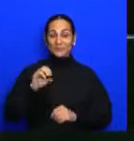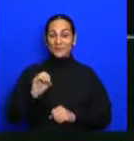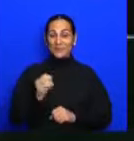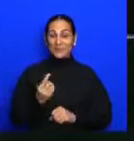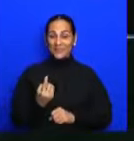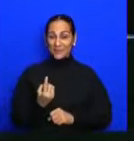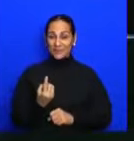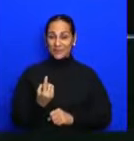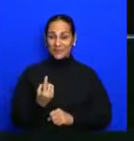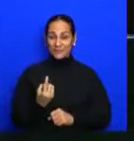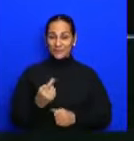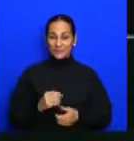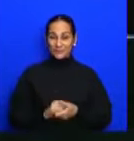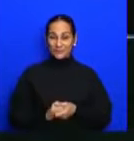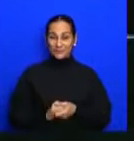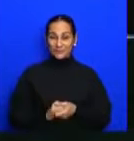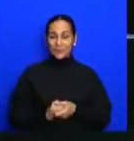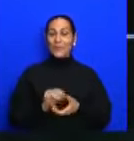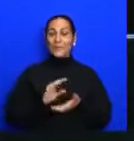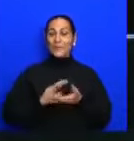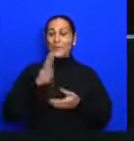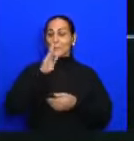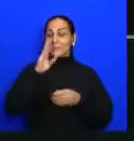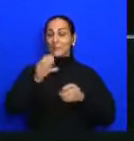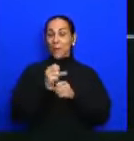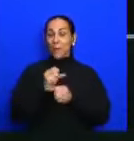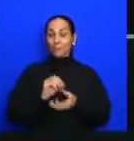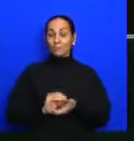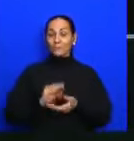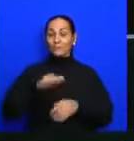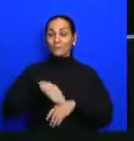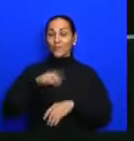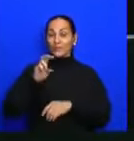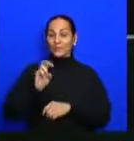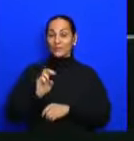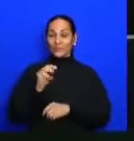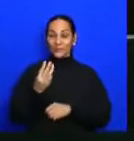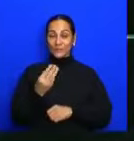sorteada 01. Prêmio principal acumulado em mais de